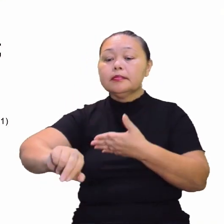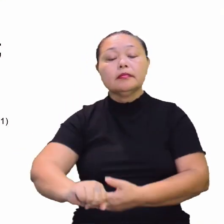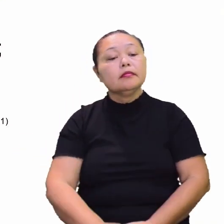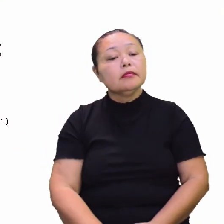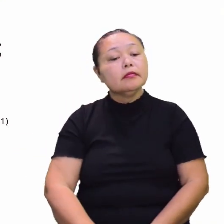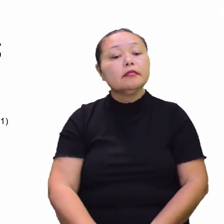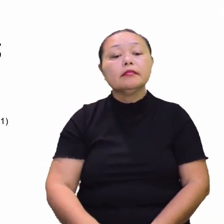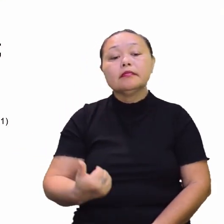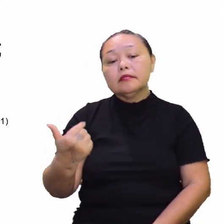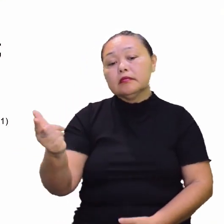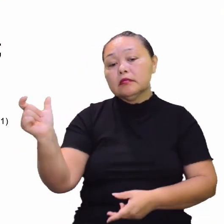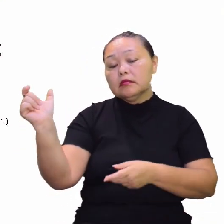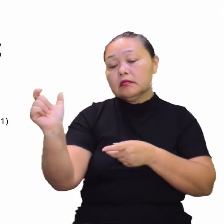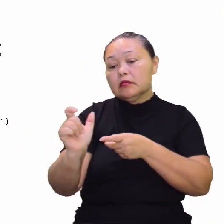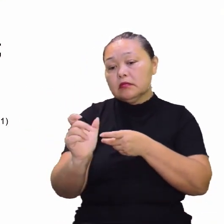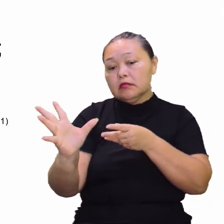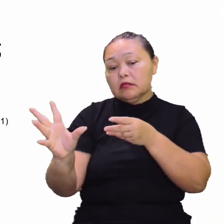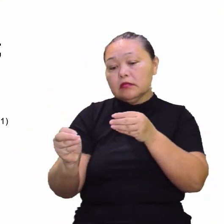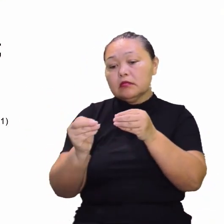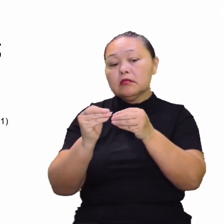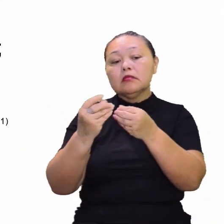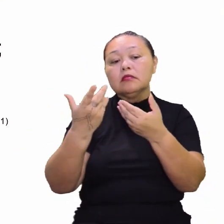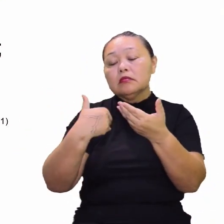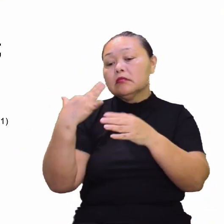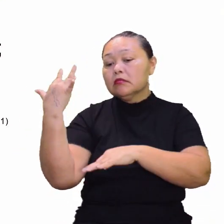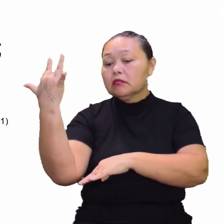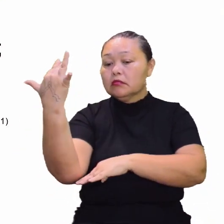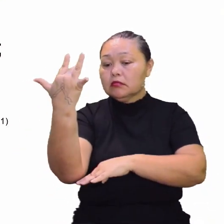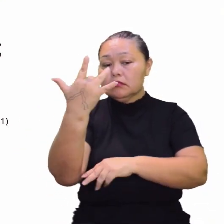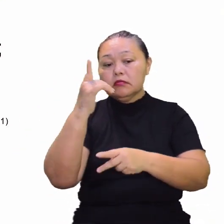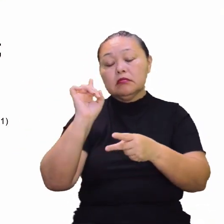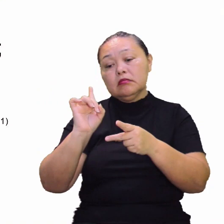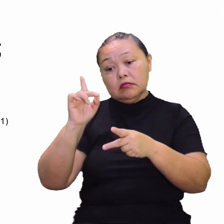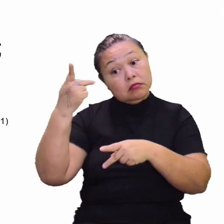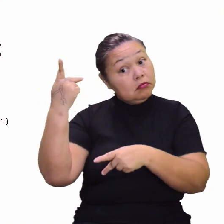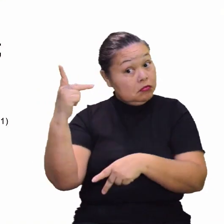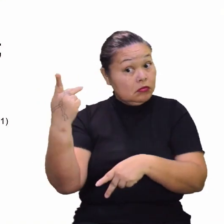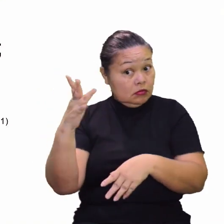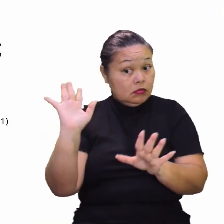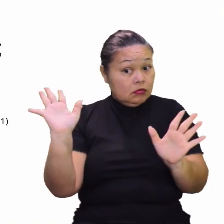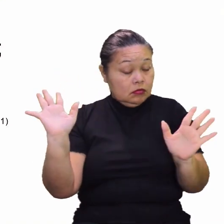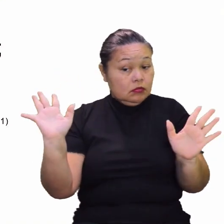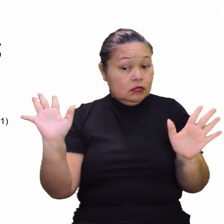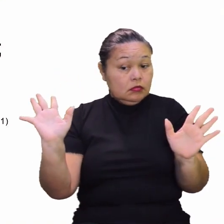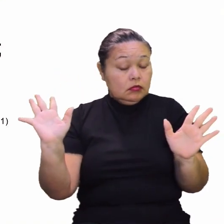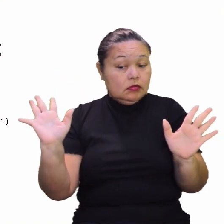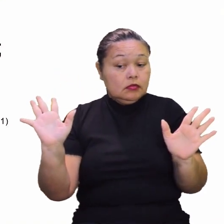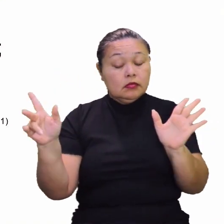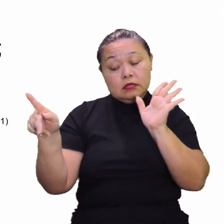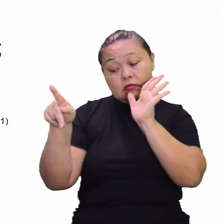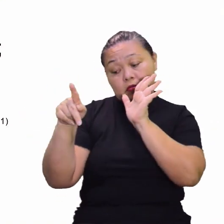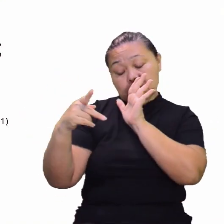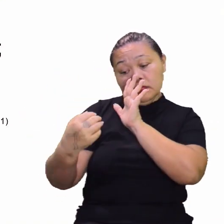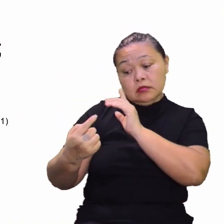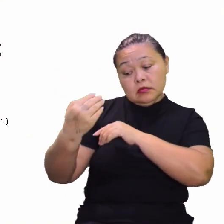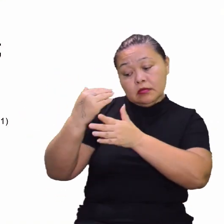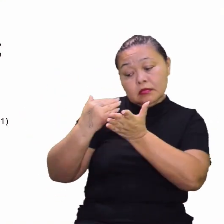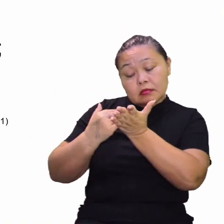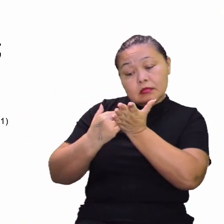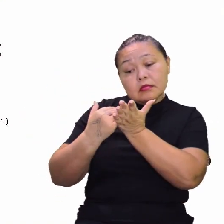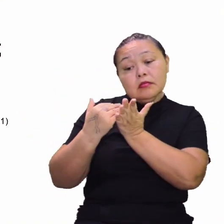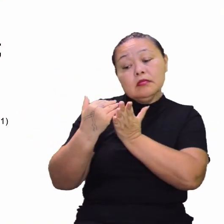utilidade. Como elemento físico da natureza, ou seja, ela na sua forma